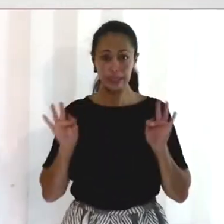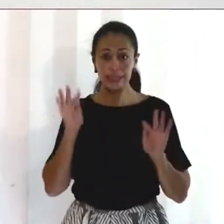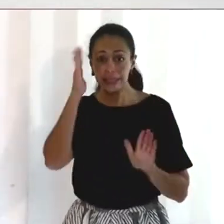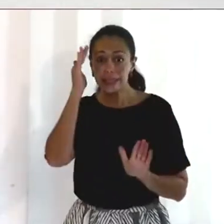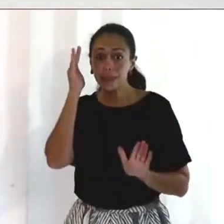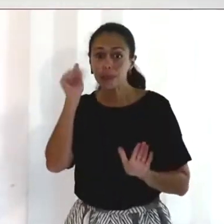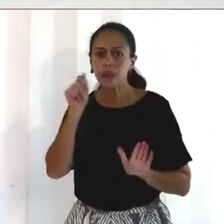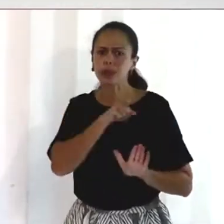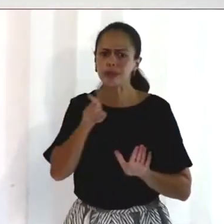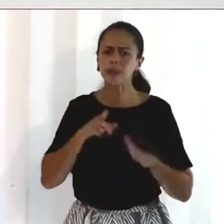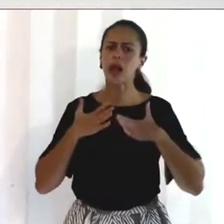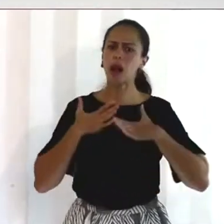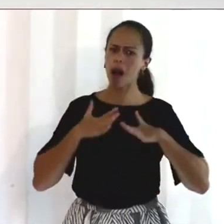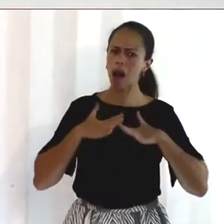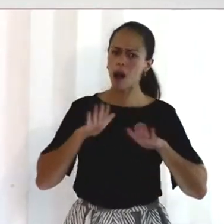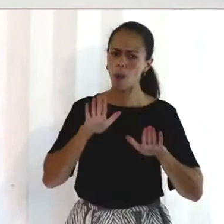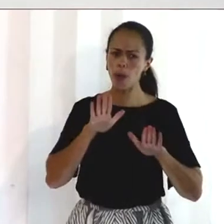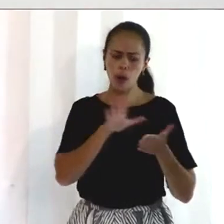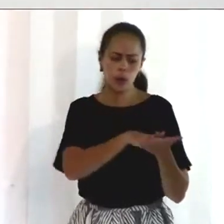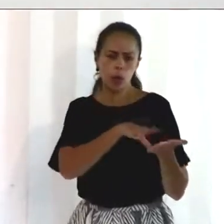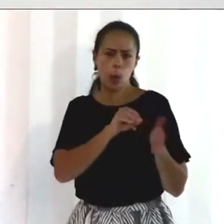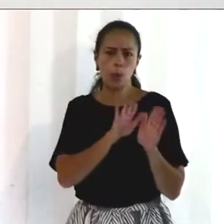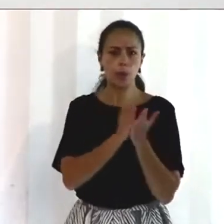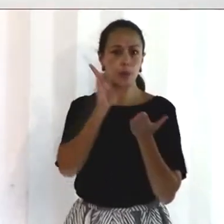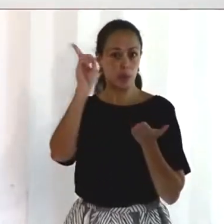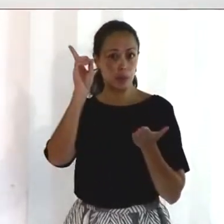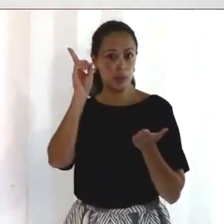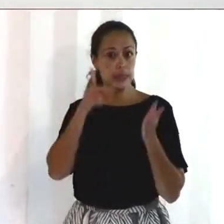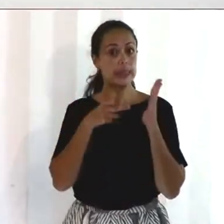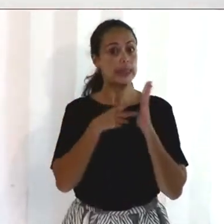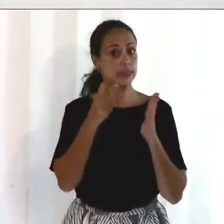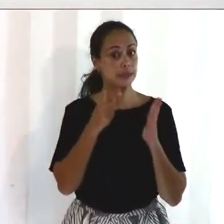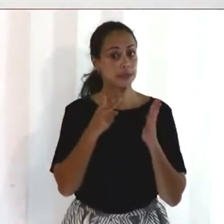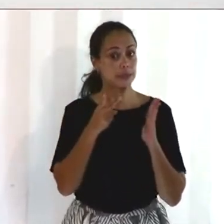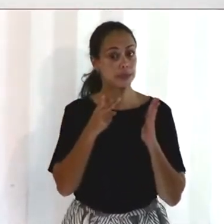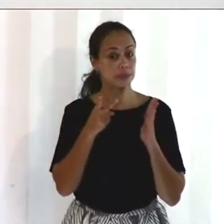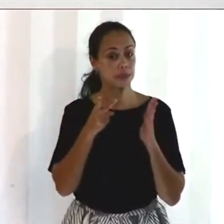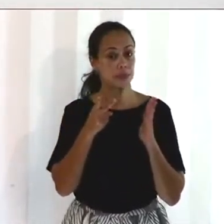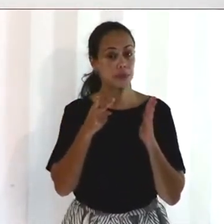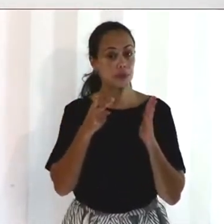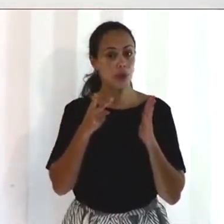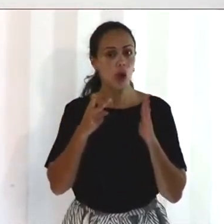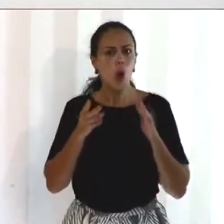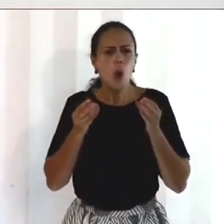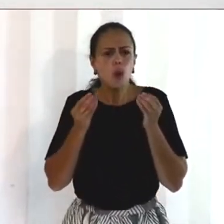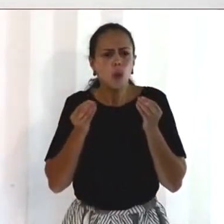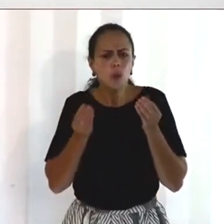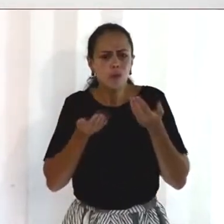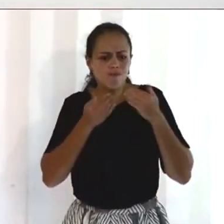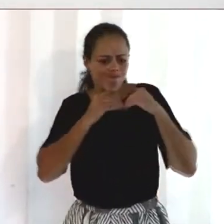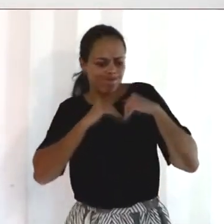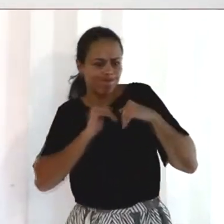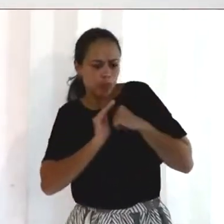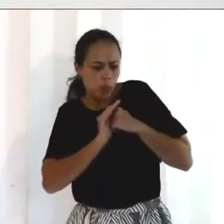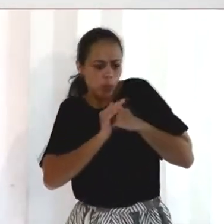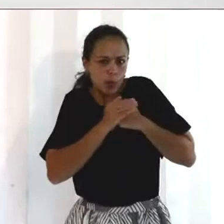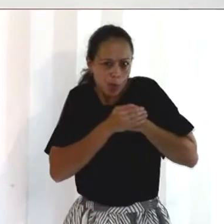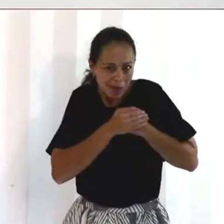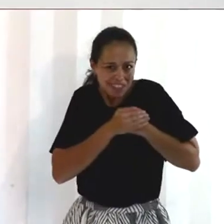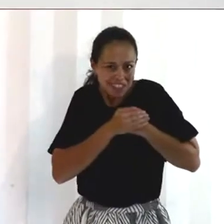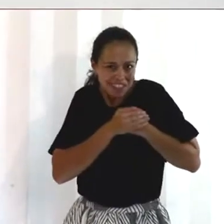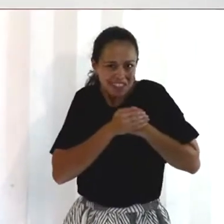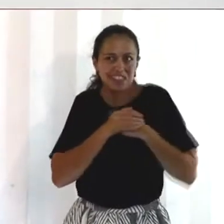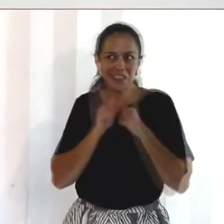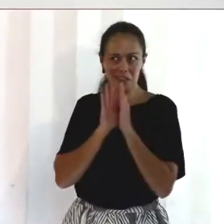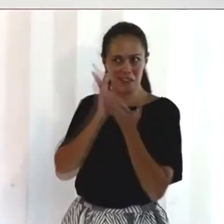palavra, depois, sabendo guardar a palavra, depois, sabendo praticar a